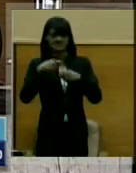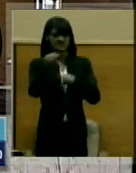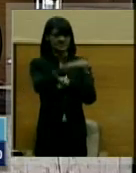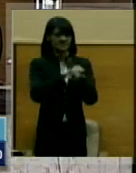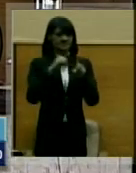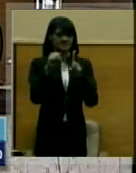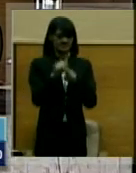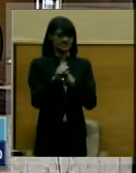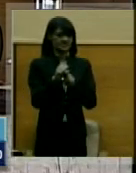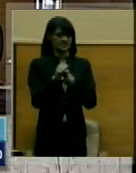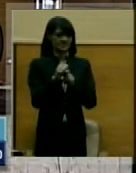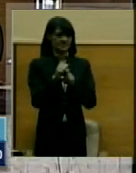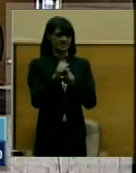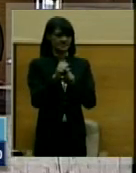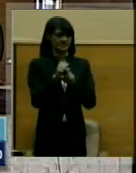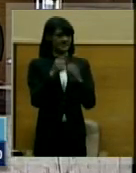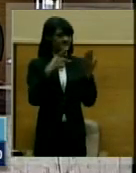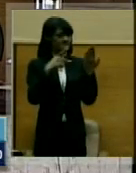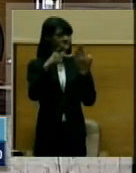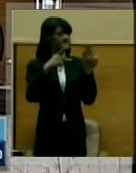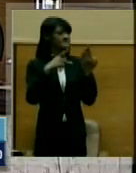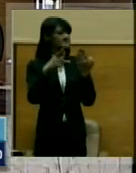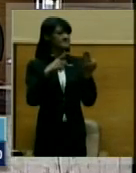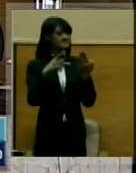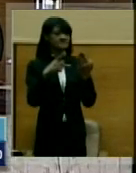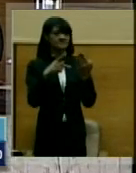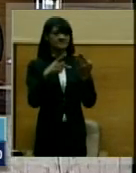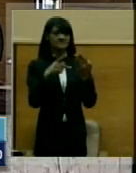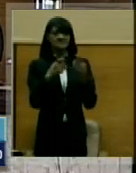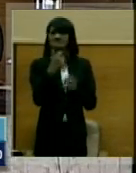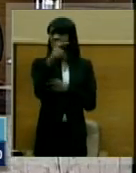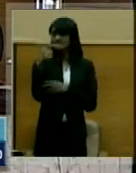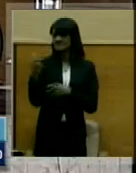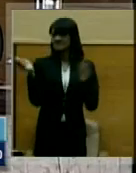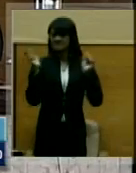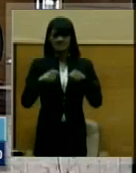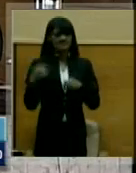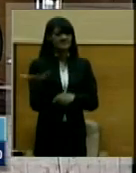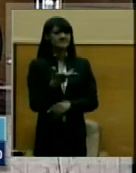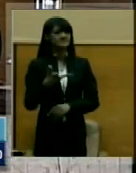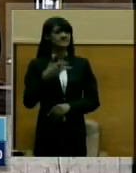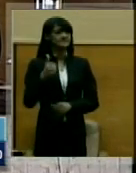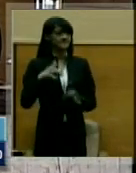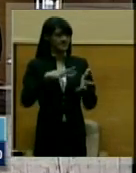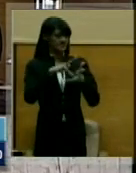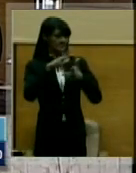e psicológicas? Ou seja, do tipo que for. Desse jeito, o